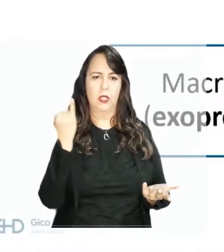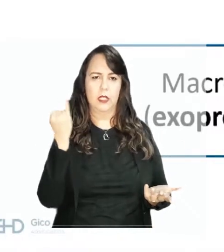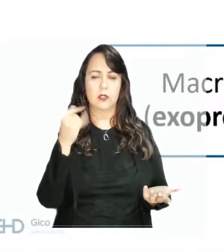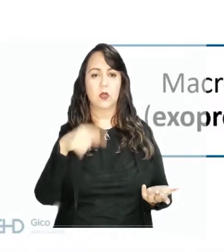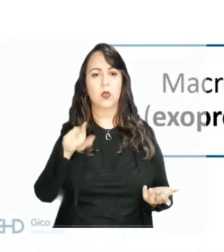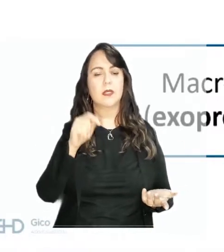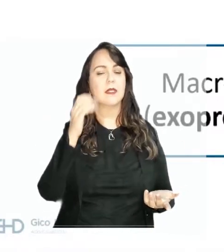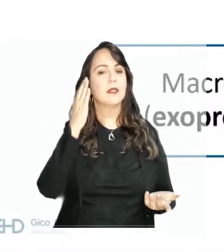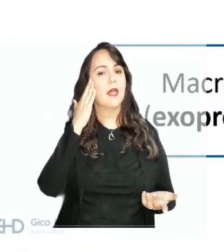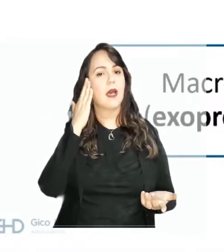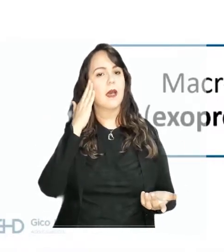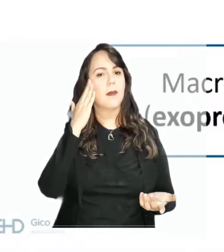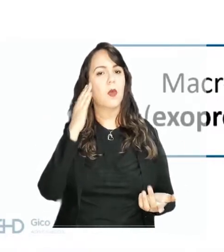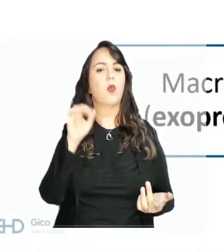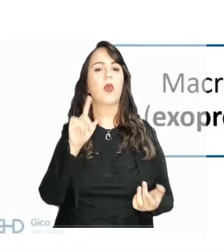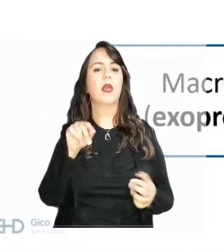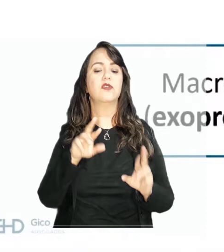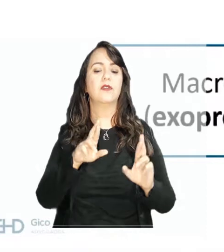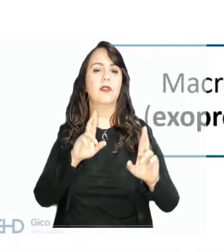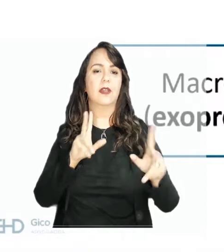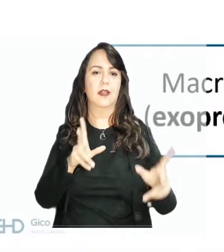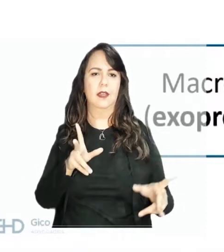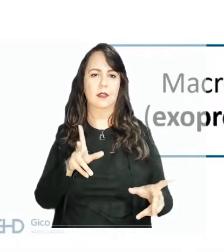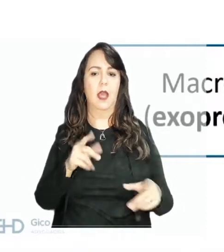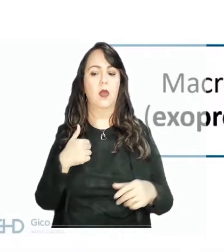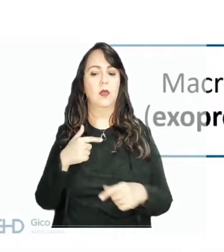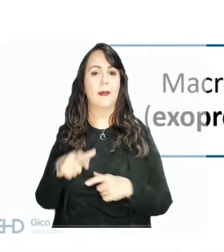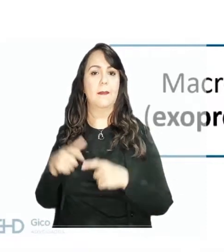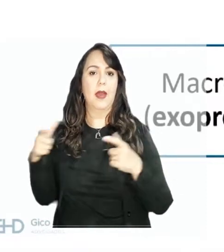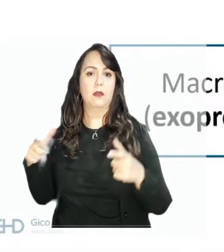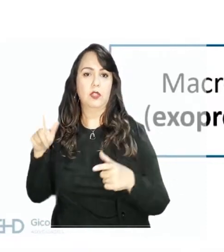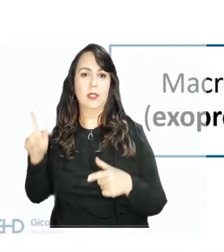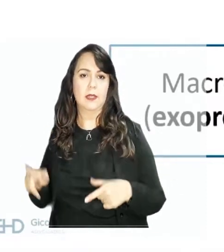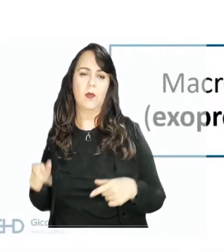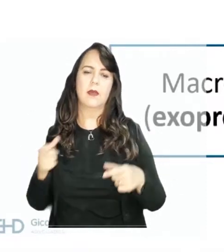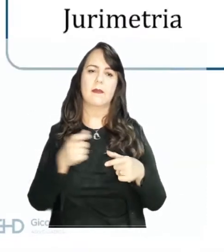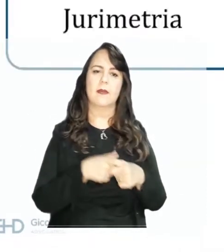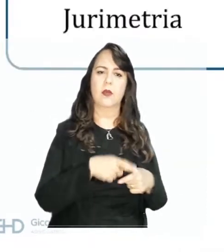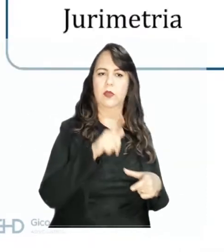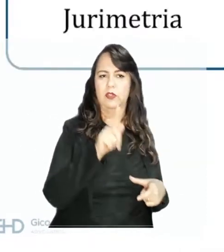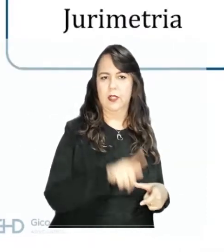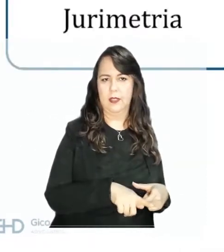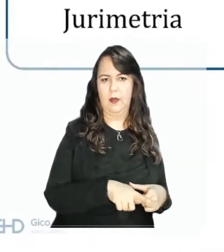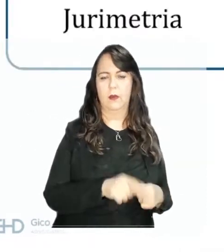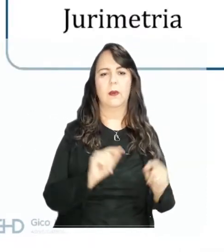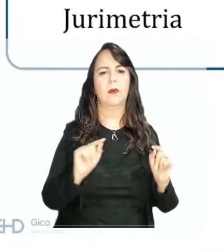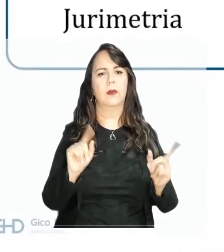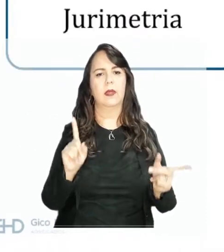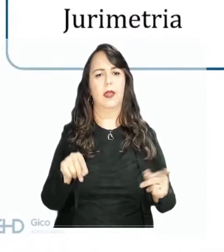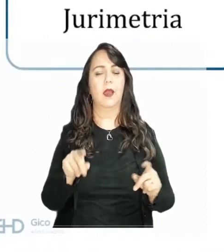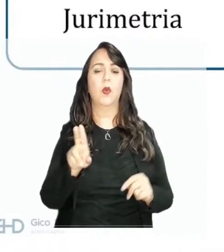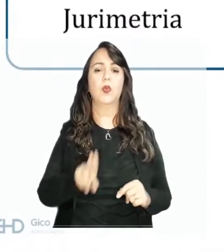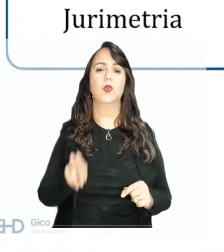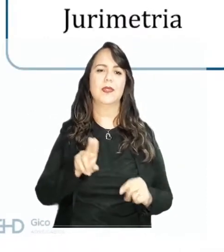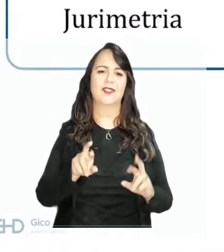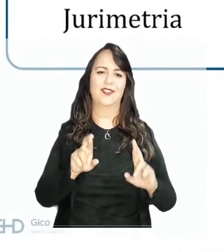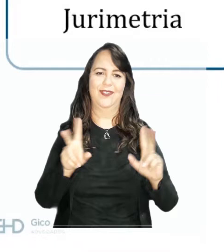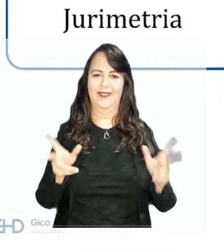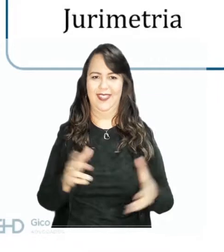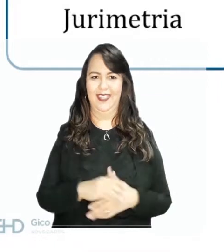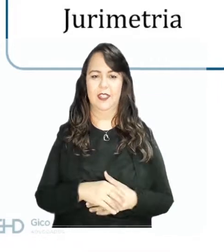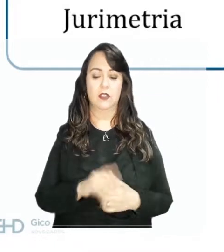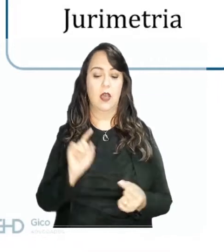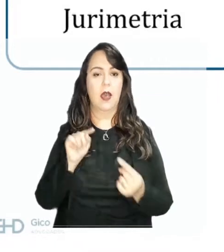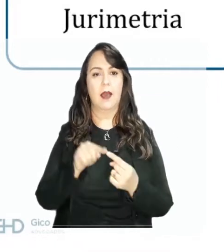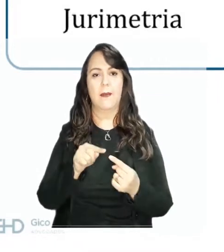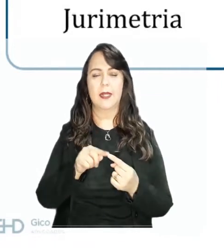distinção entre macrogestão e microgestão, porque as utilidades são diferentes. Ok? Então, nesse sentido, eu